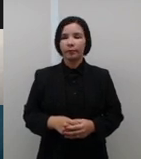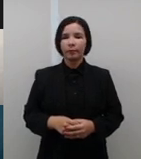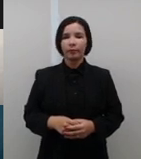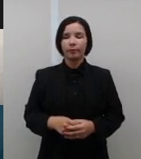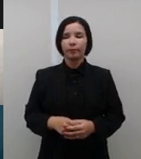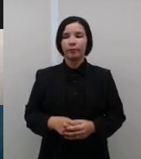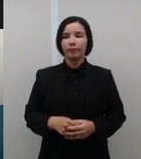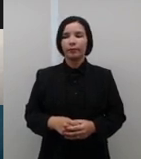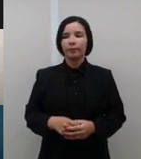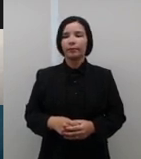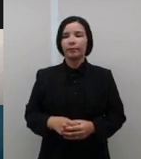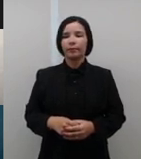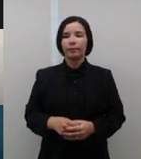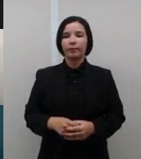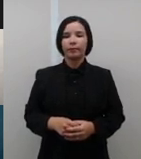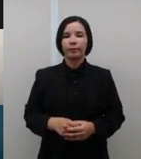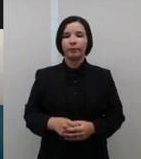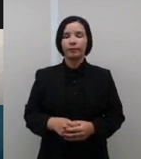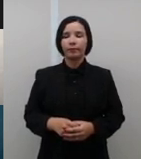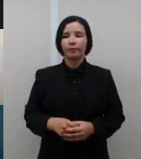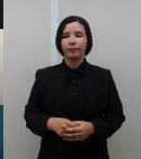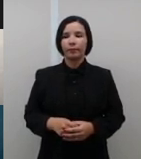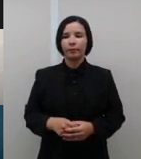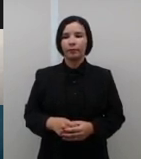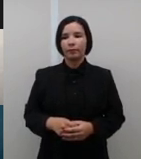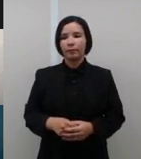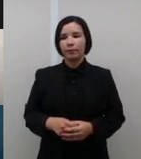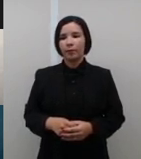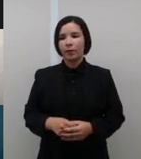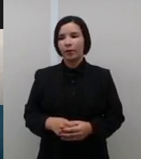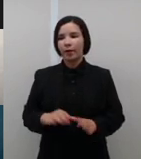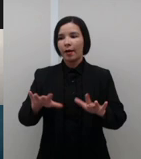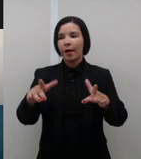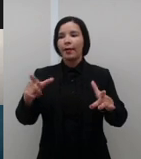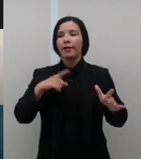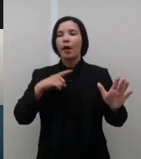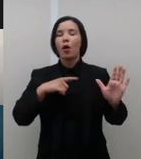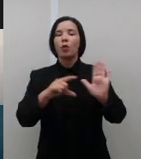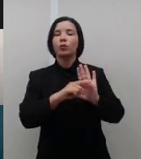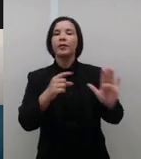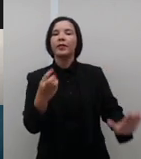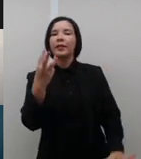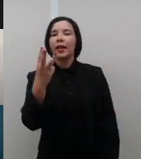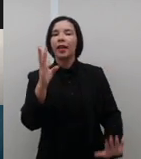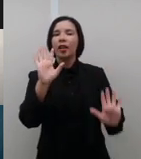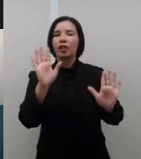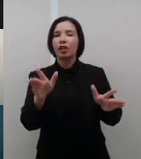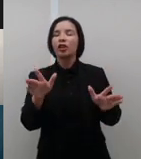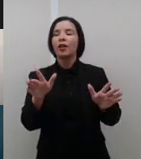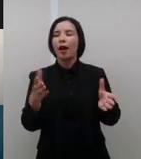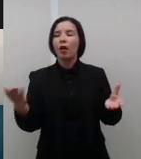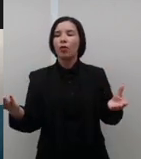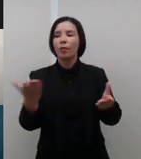Perfeito. Juntado agora, que vejo o item 3 da minha emenda, já não recorrente. Opa, de novo.